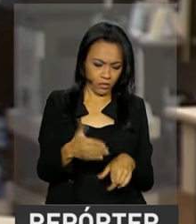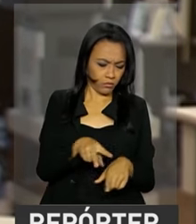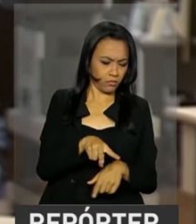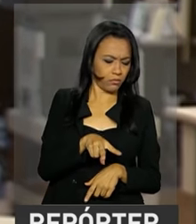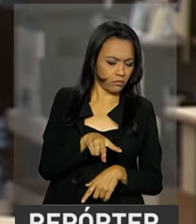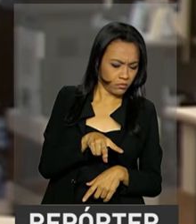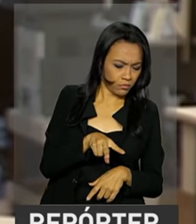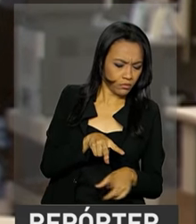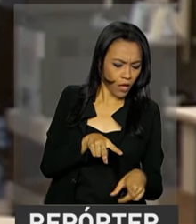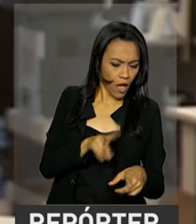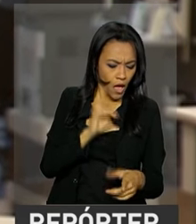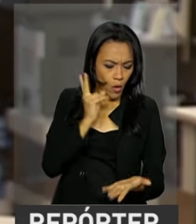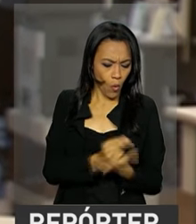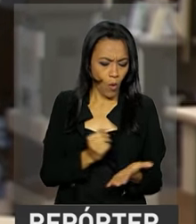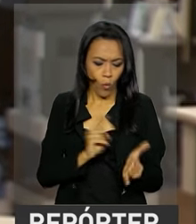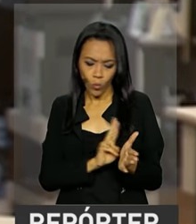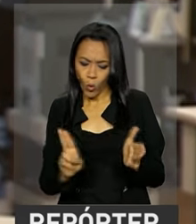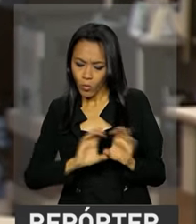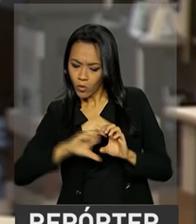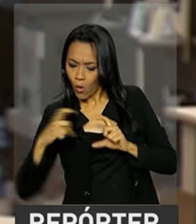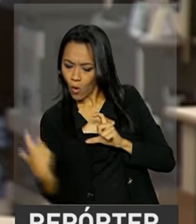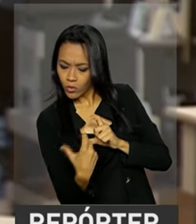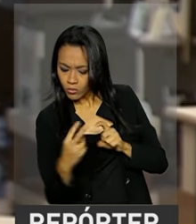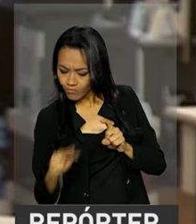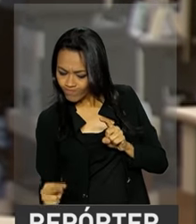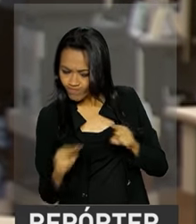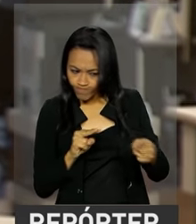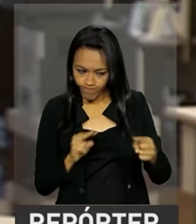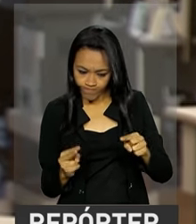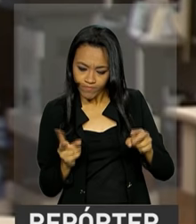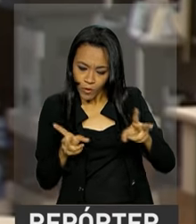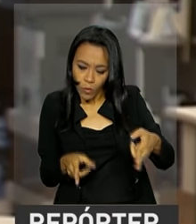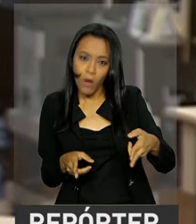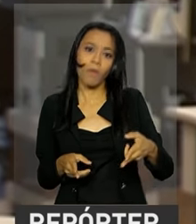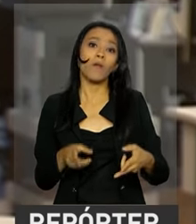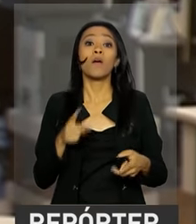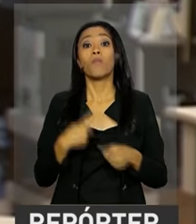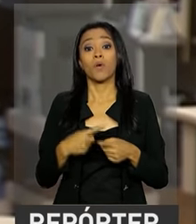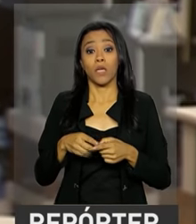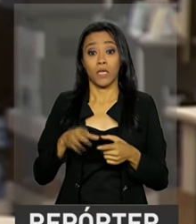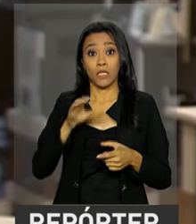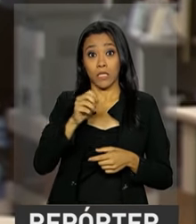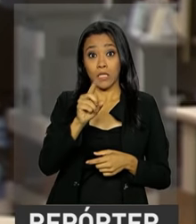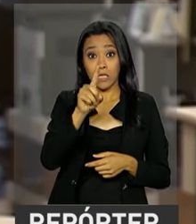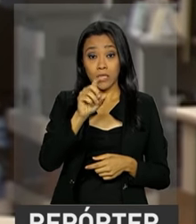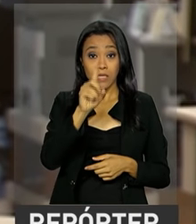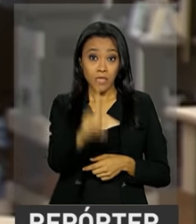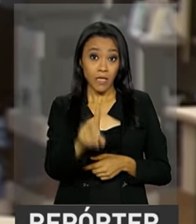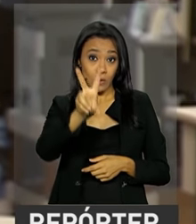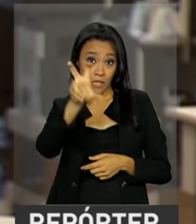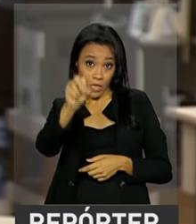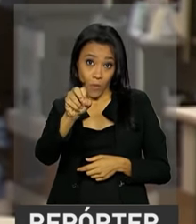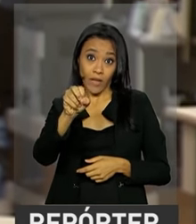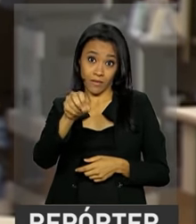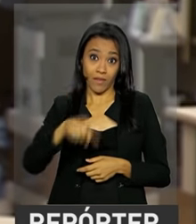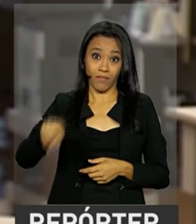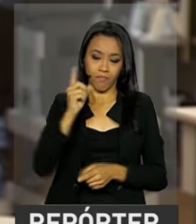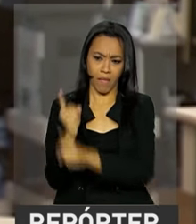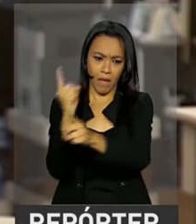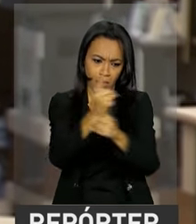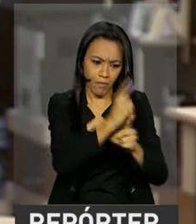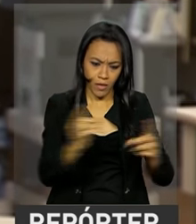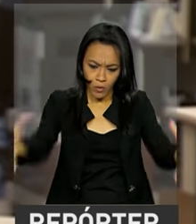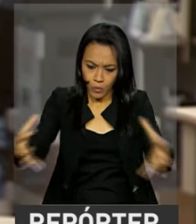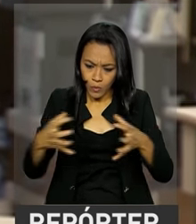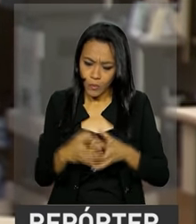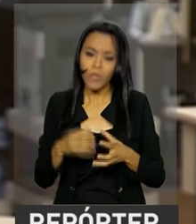que aparece no rótulo. No total, os fiscais coletaram 150 amostras de pescados, 29 delas em 14